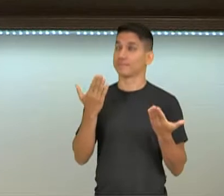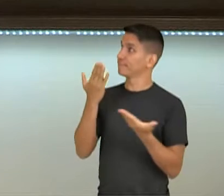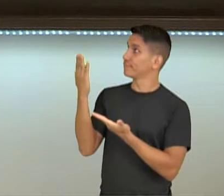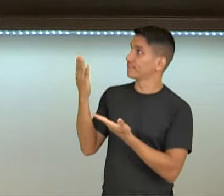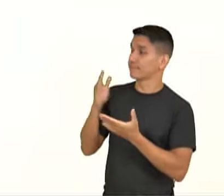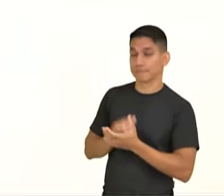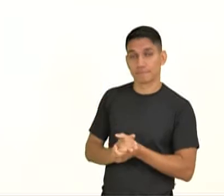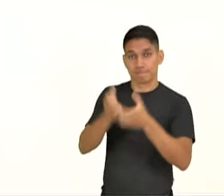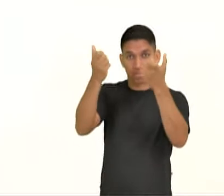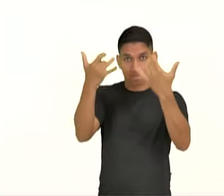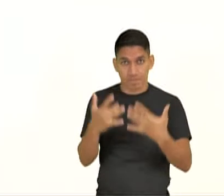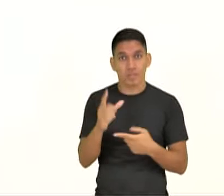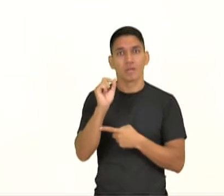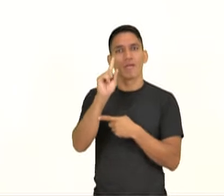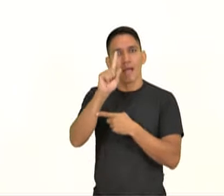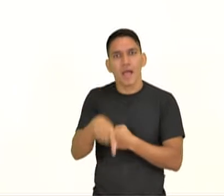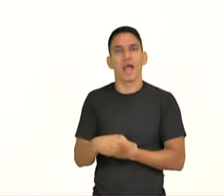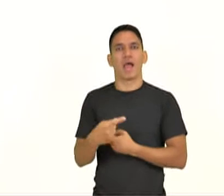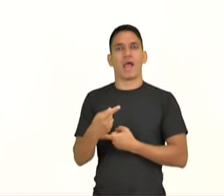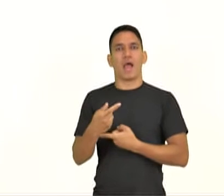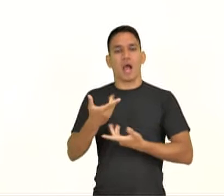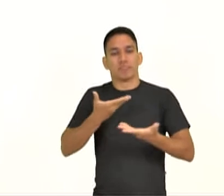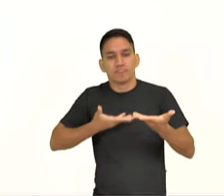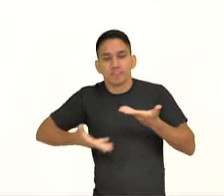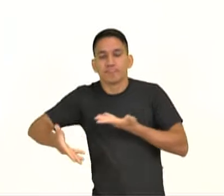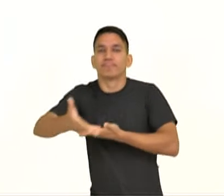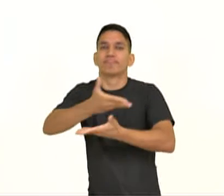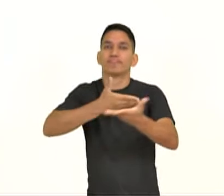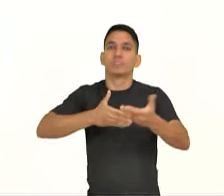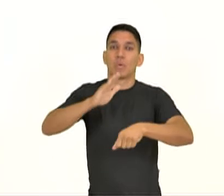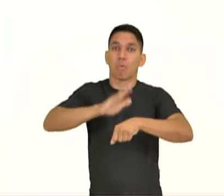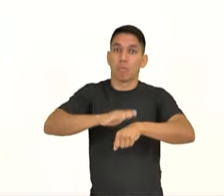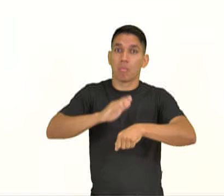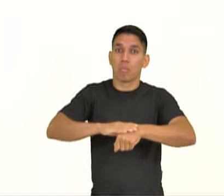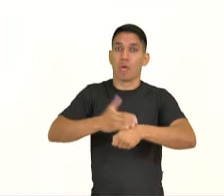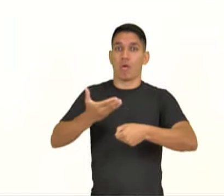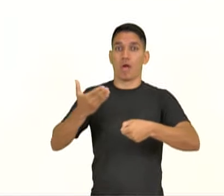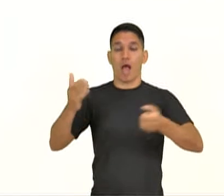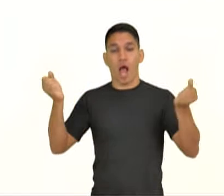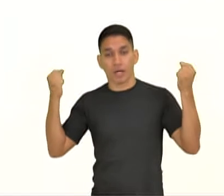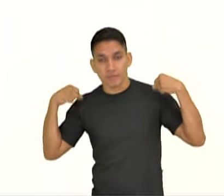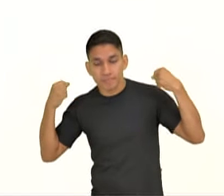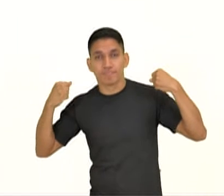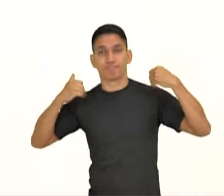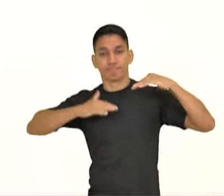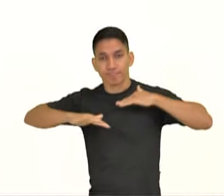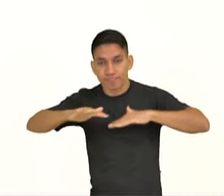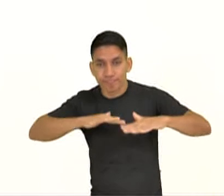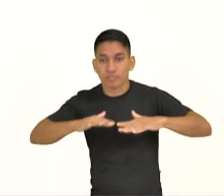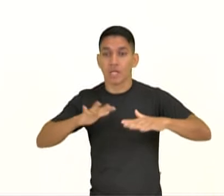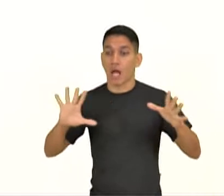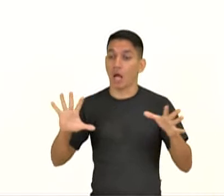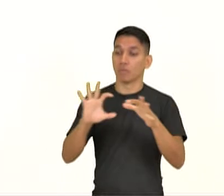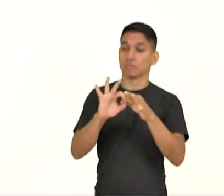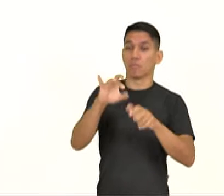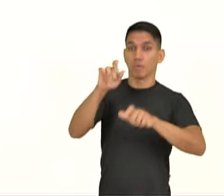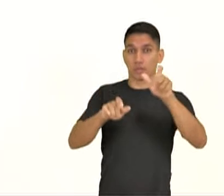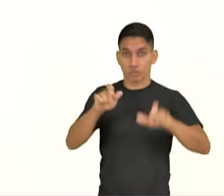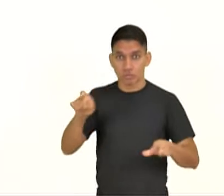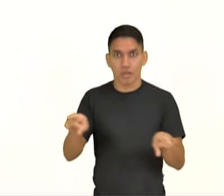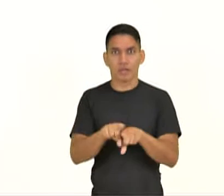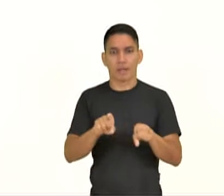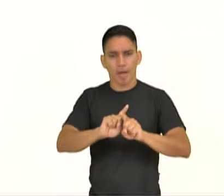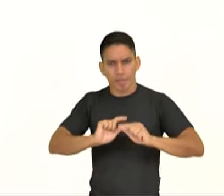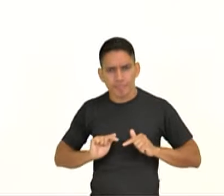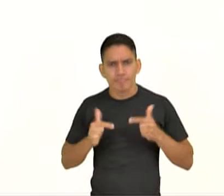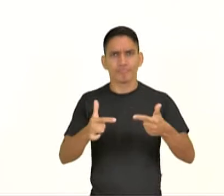é: são exercícios para compartilhar, unir pessoas, despertar a coragem de assumir